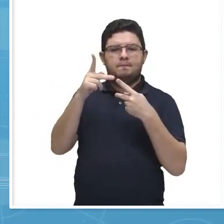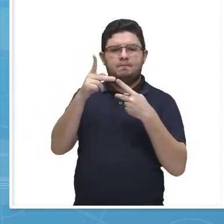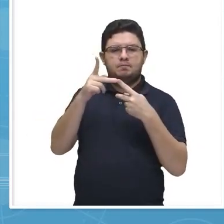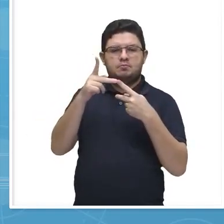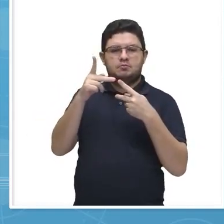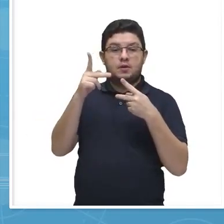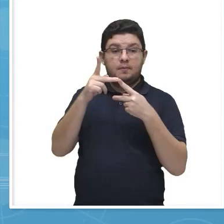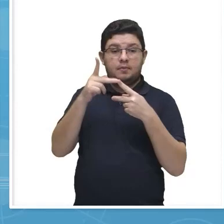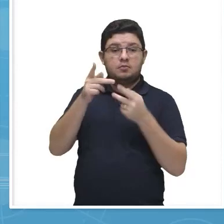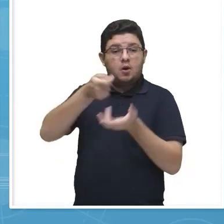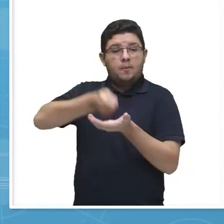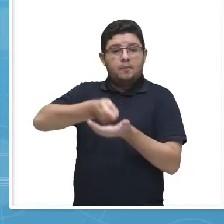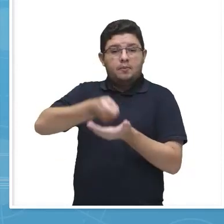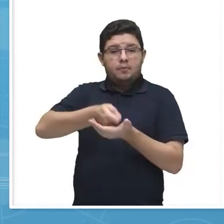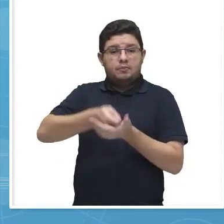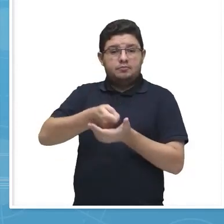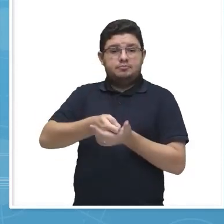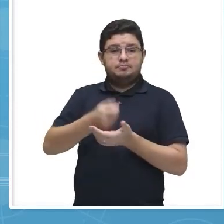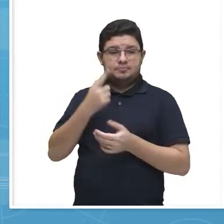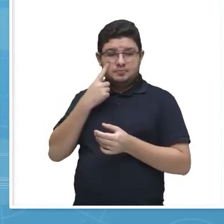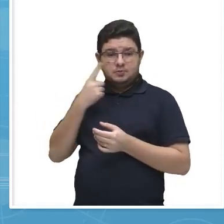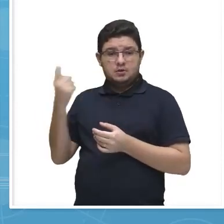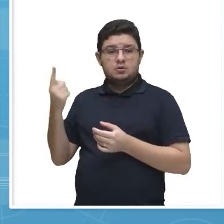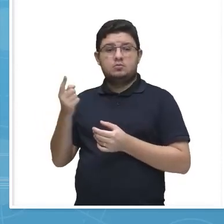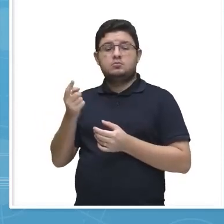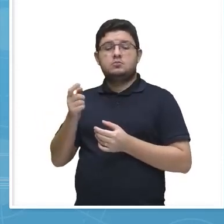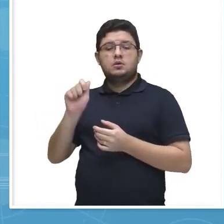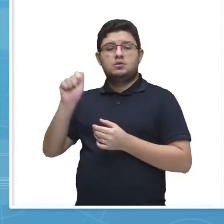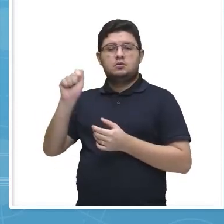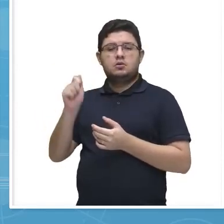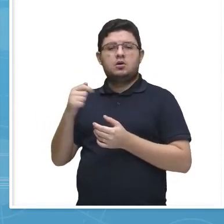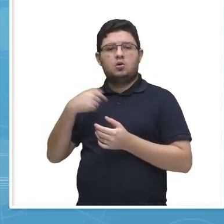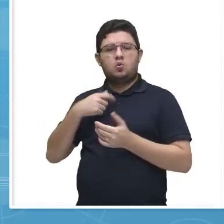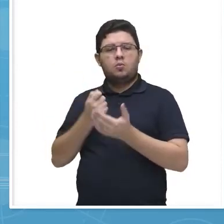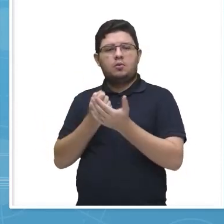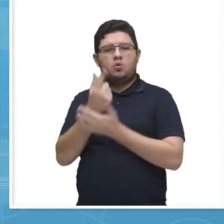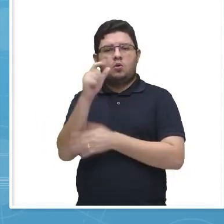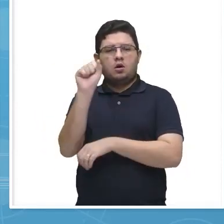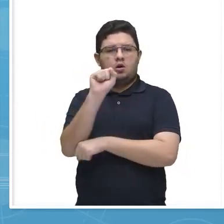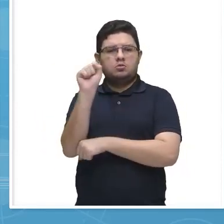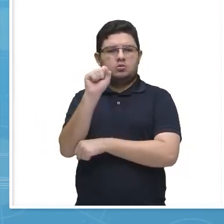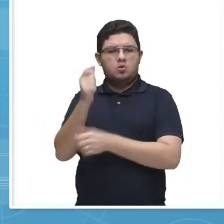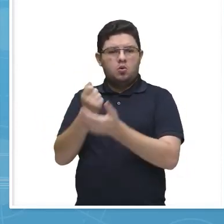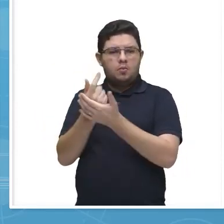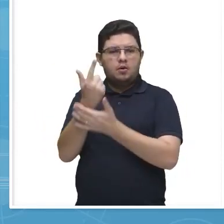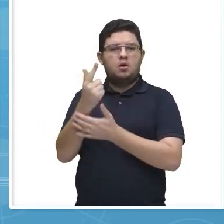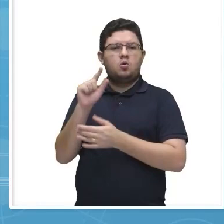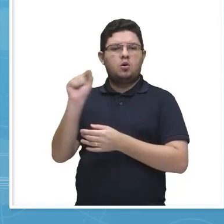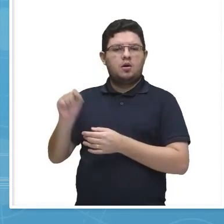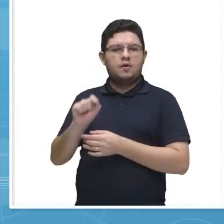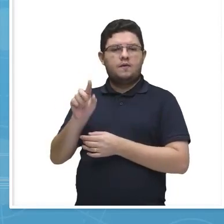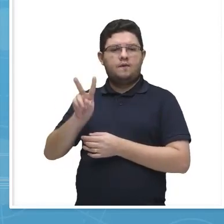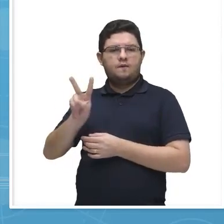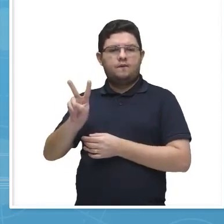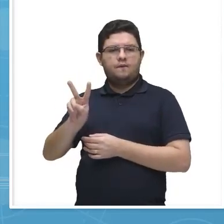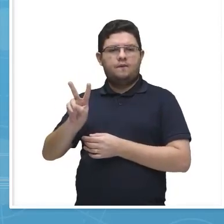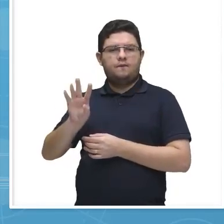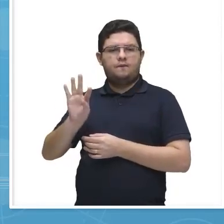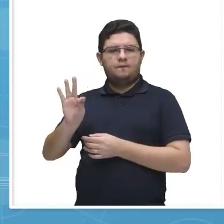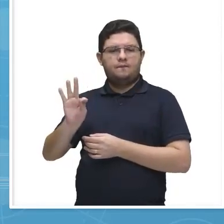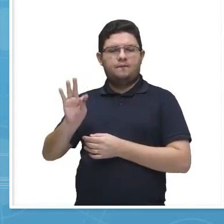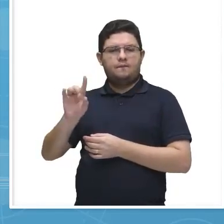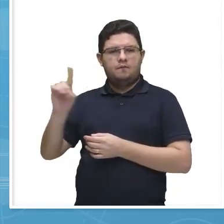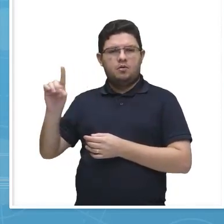quem compra, compra alguma coisa, comprei. Esse verbo é transitivo direto, verbo transitivo direto. Porque não